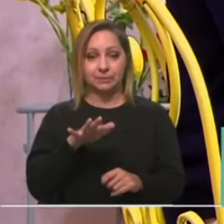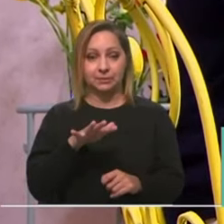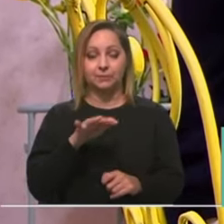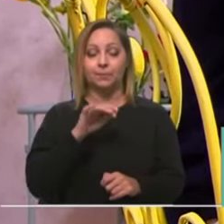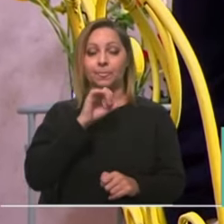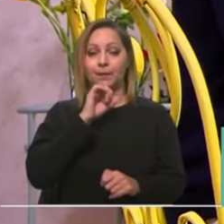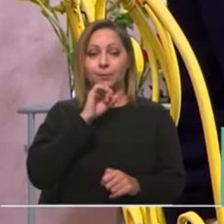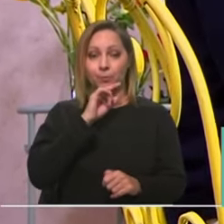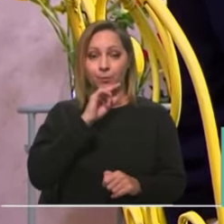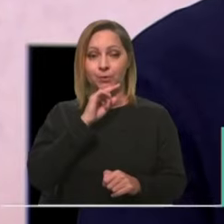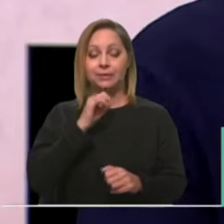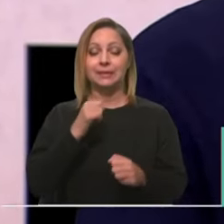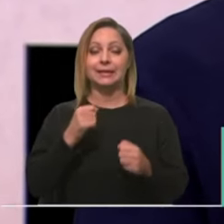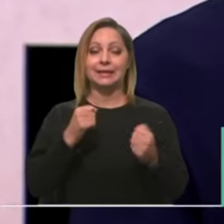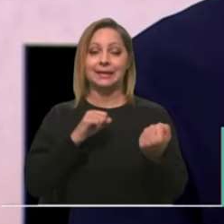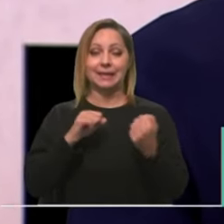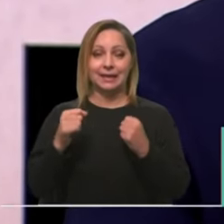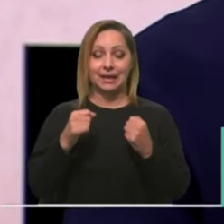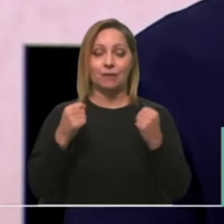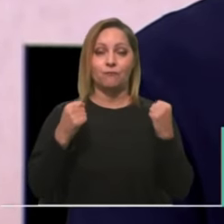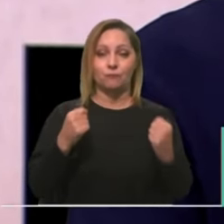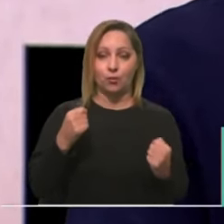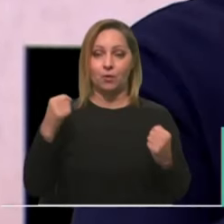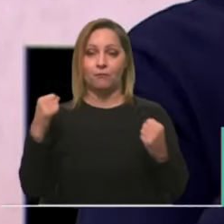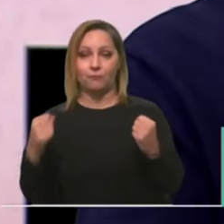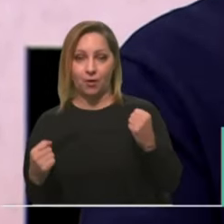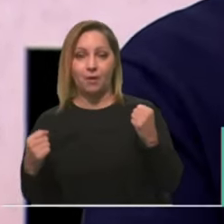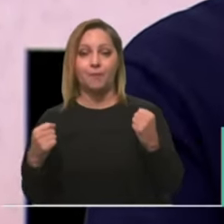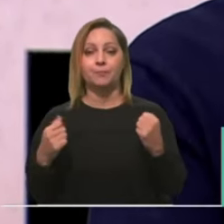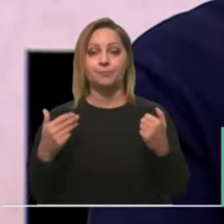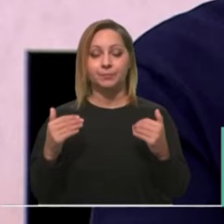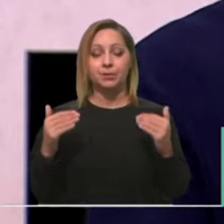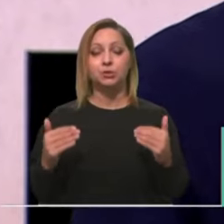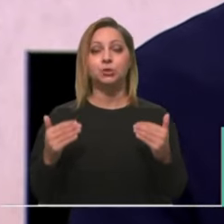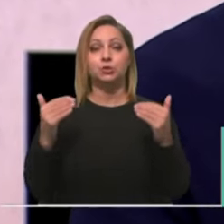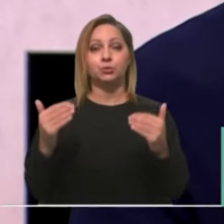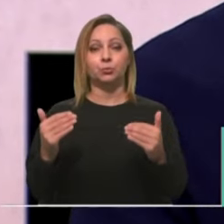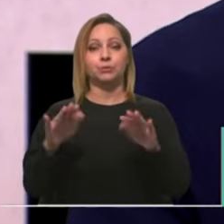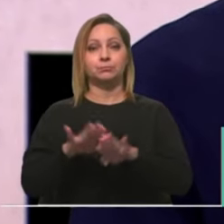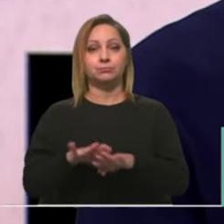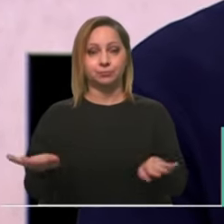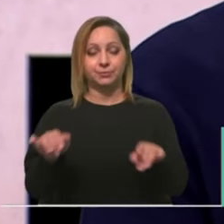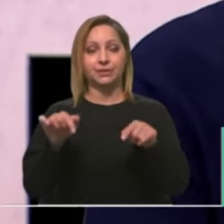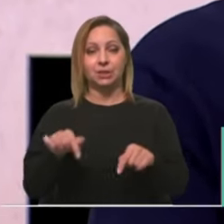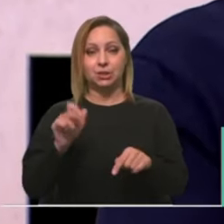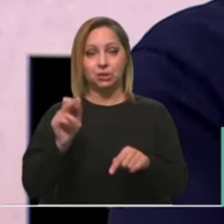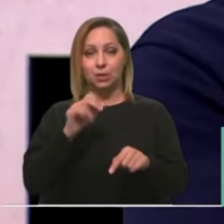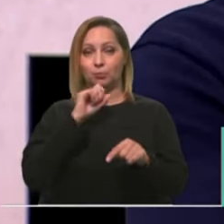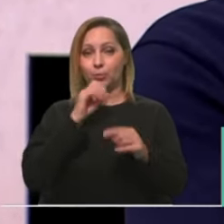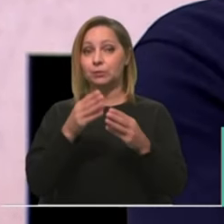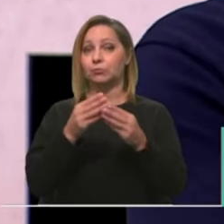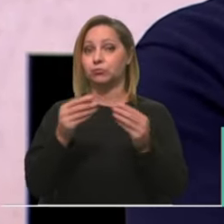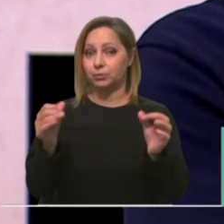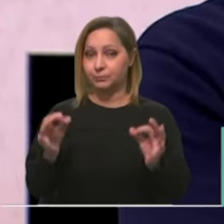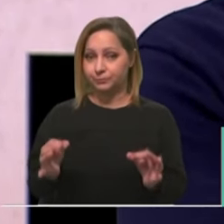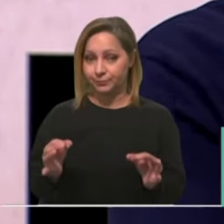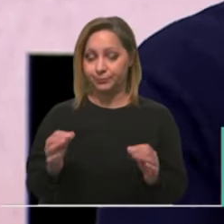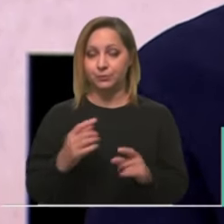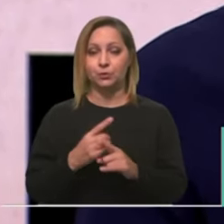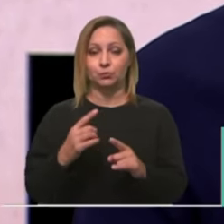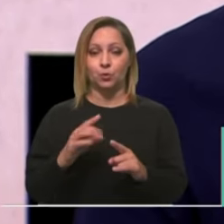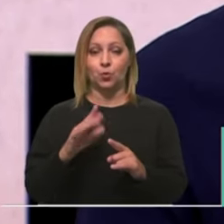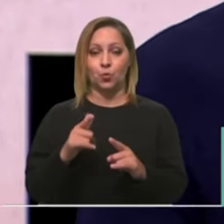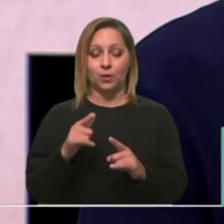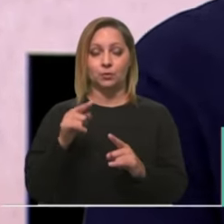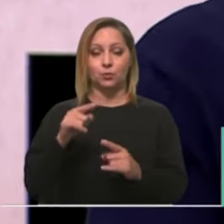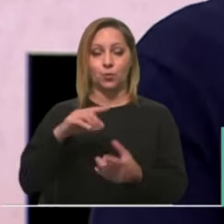haver intensificações das guerras de um lado e do outro, mas eu acho que é para um fim maior que poderá ser este ano. Porque normalmente, quando temos um ano regido